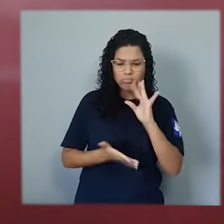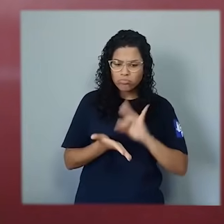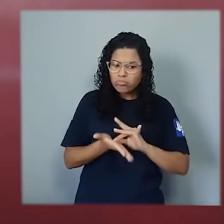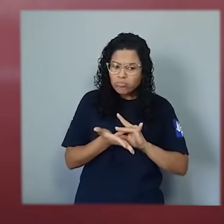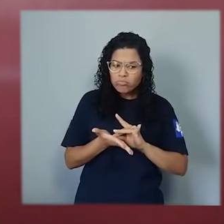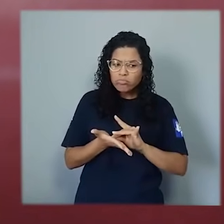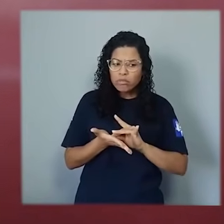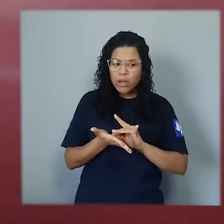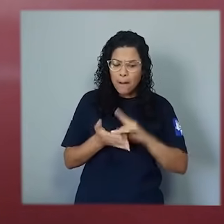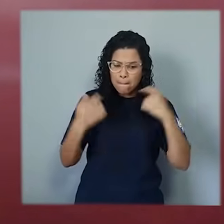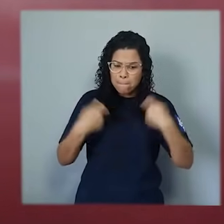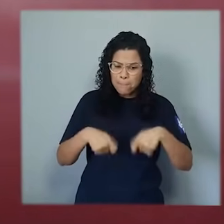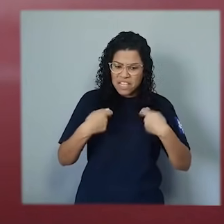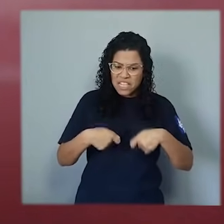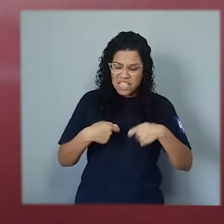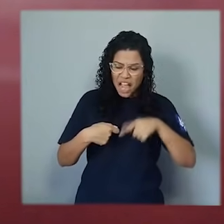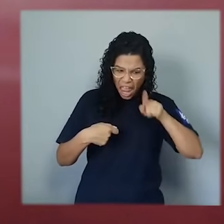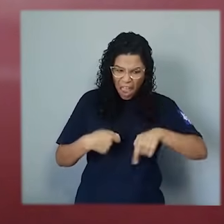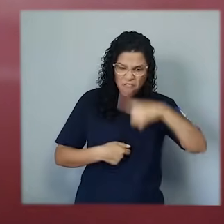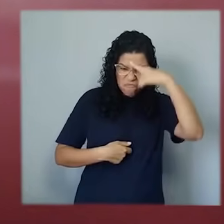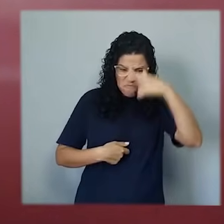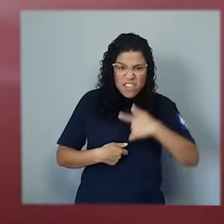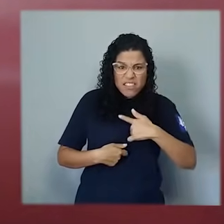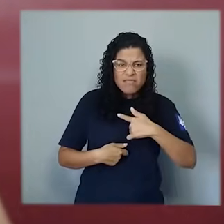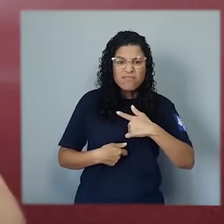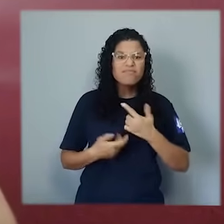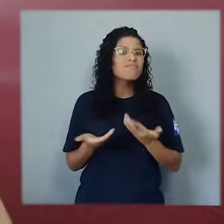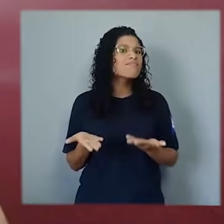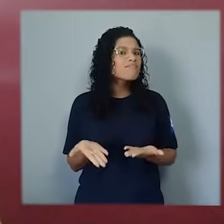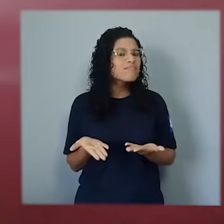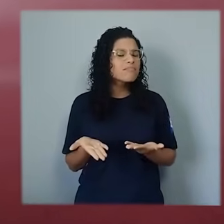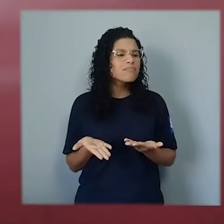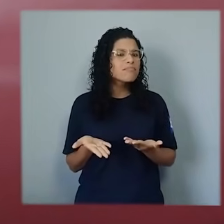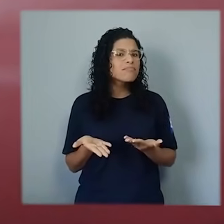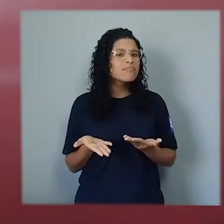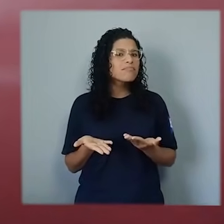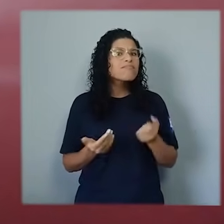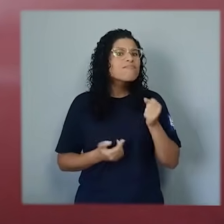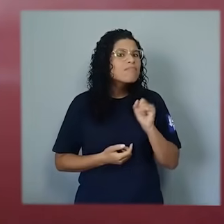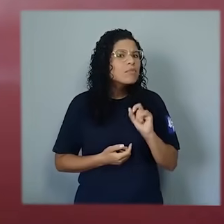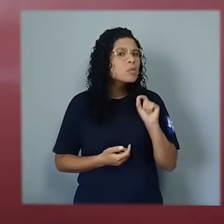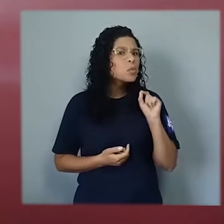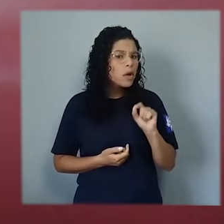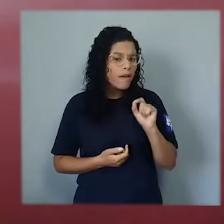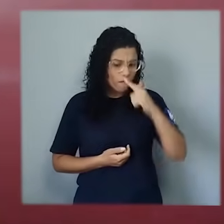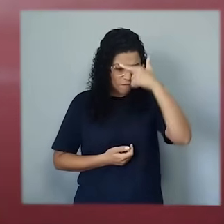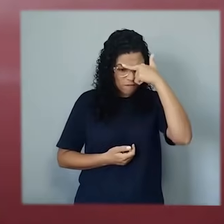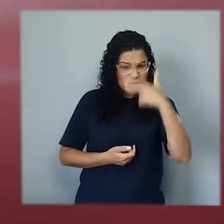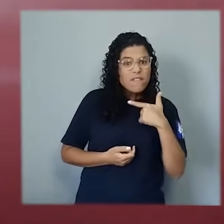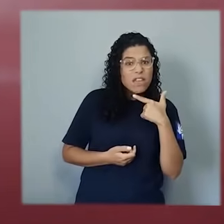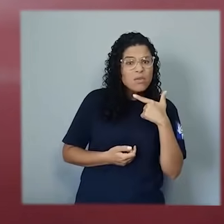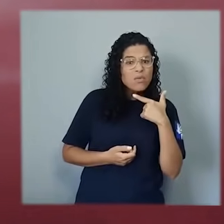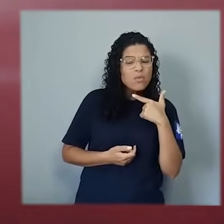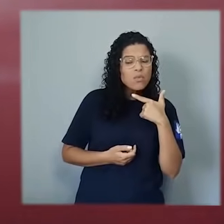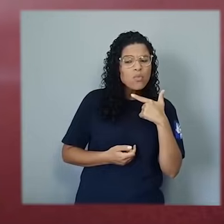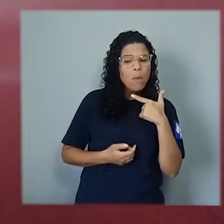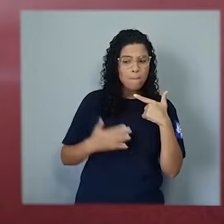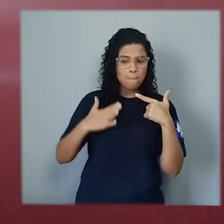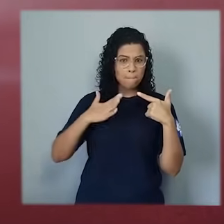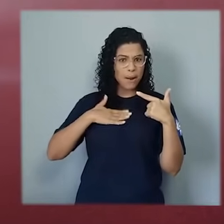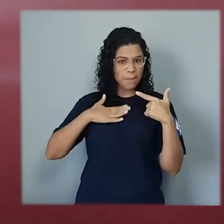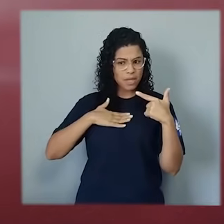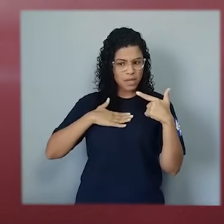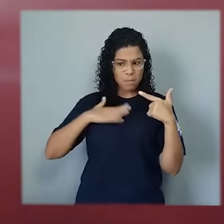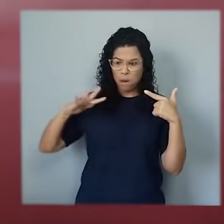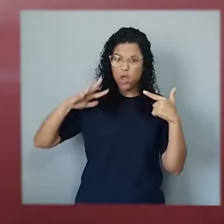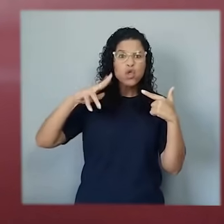conhece, a gente precisa julgar como feio? E será que o feio é